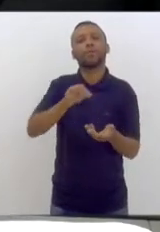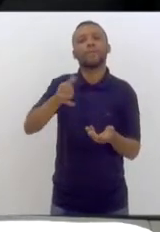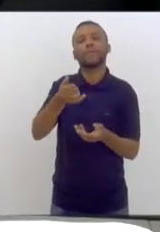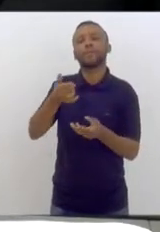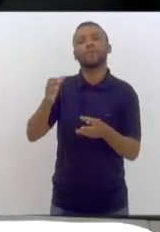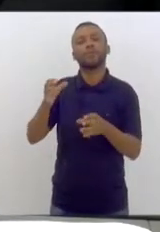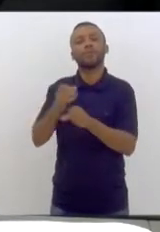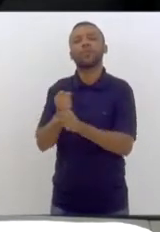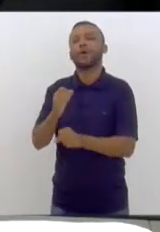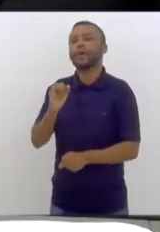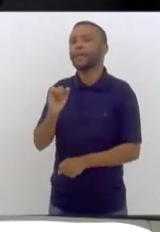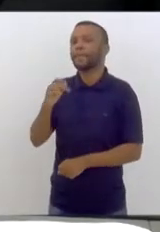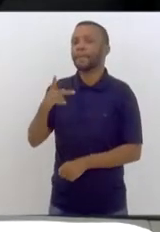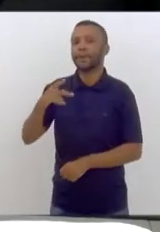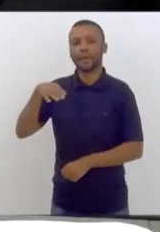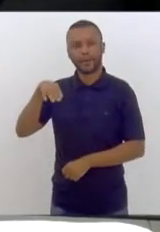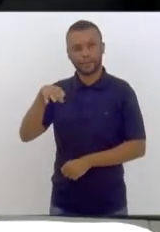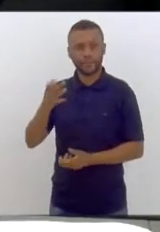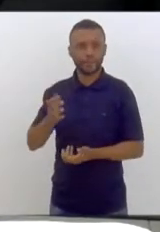IPM,